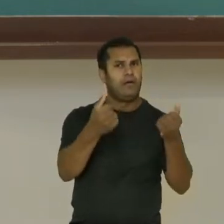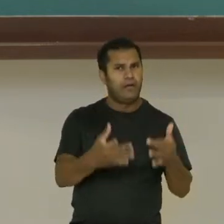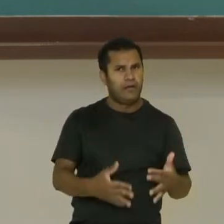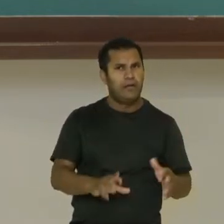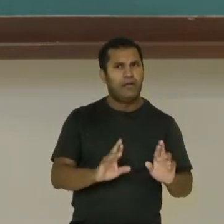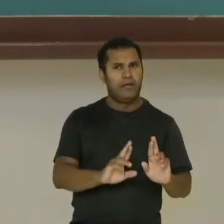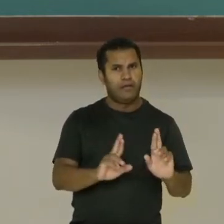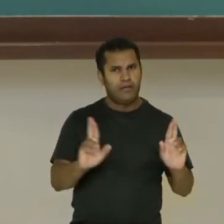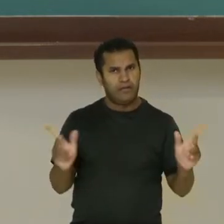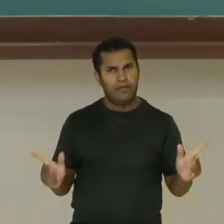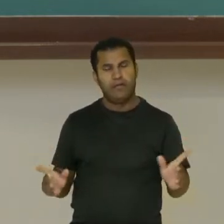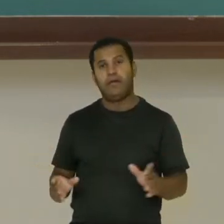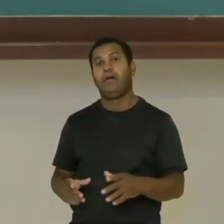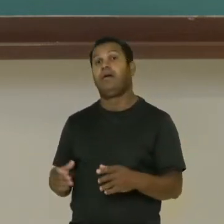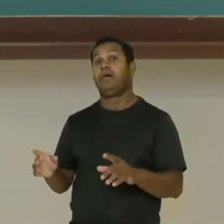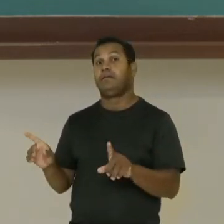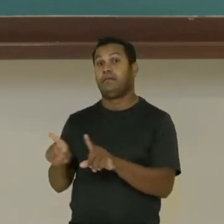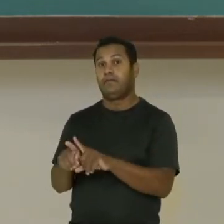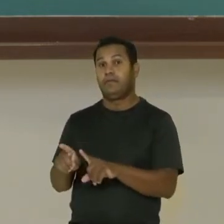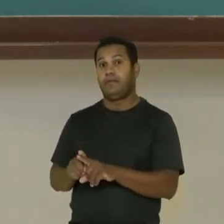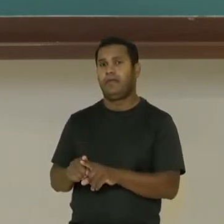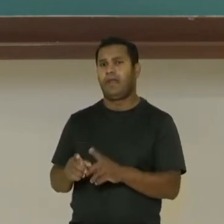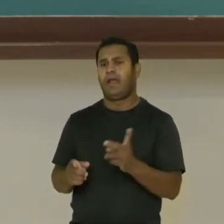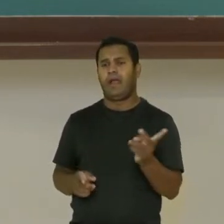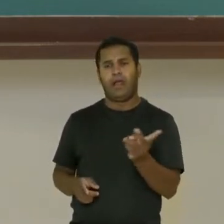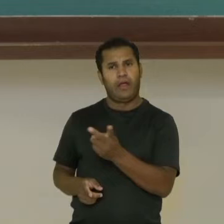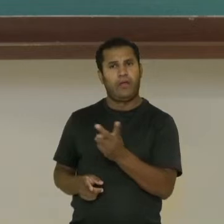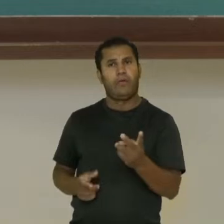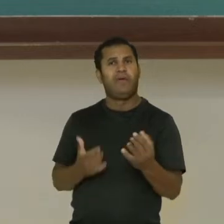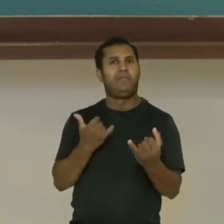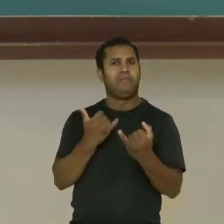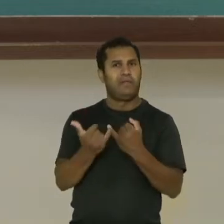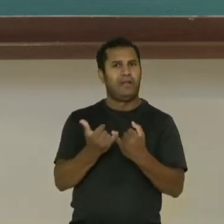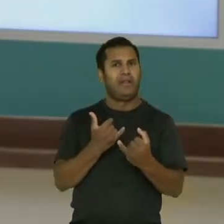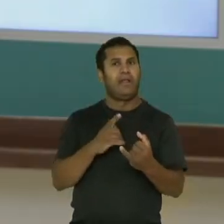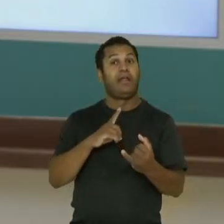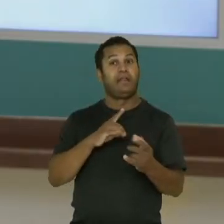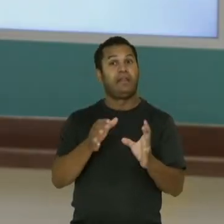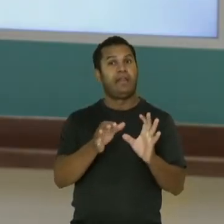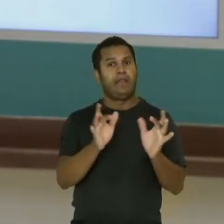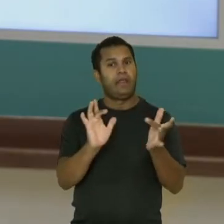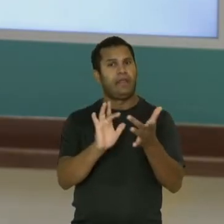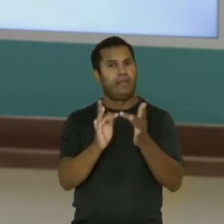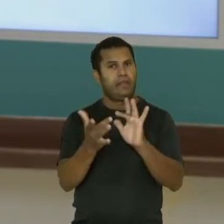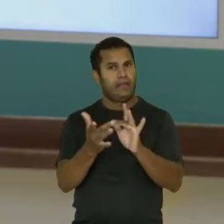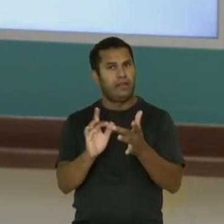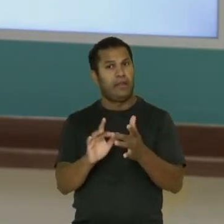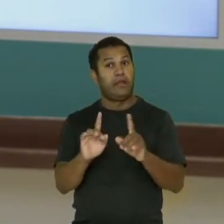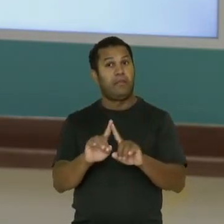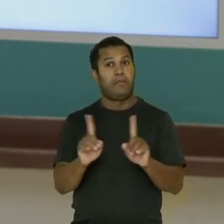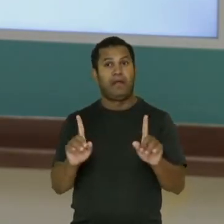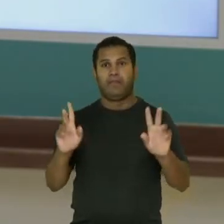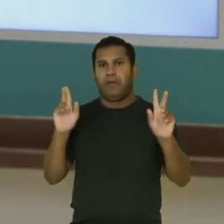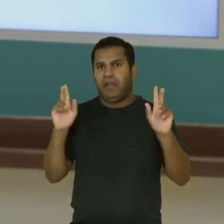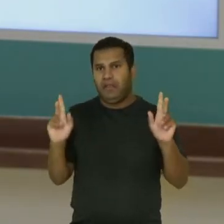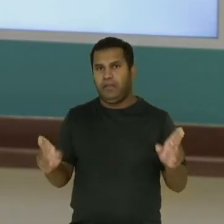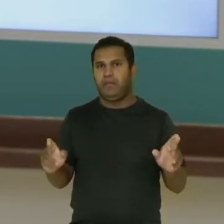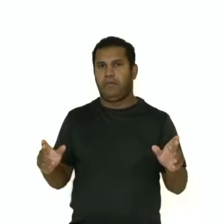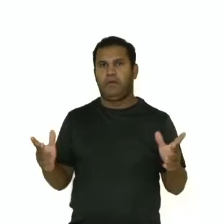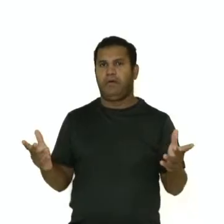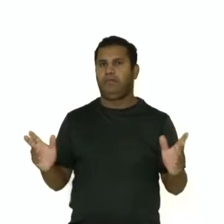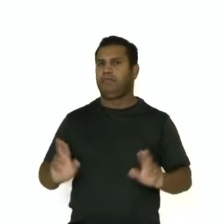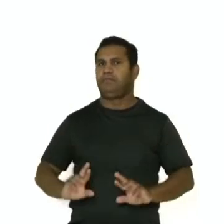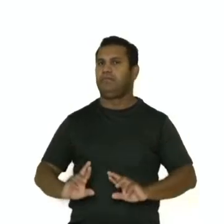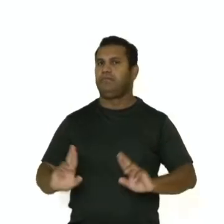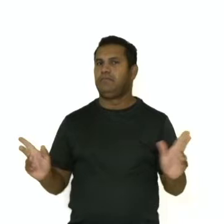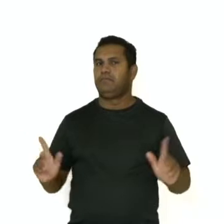estão interligadas, mas não são a mesma coisa. Então vamos entender juntos ali. A primeira resposta de como foi